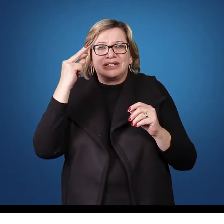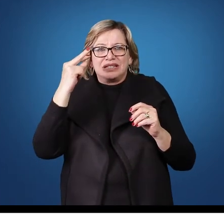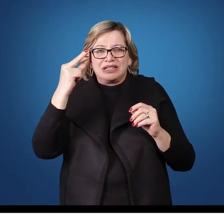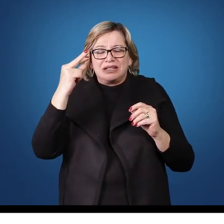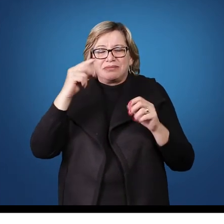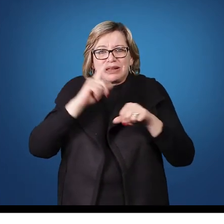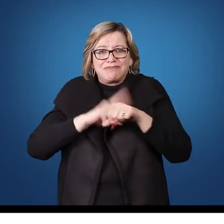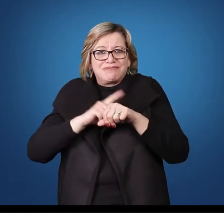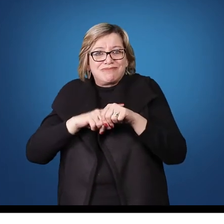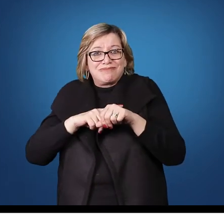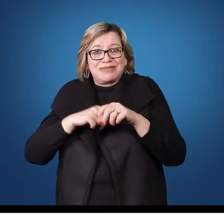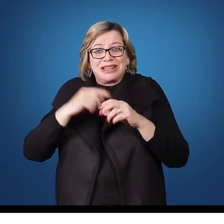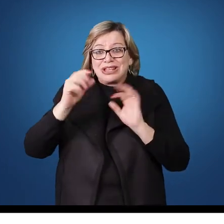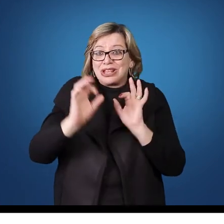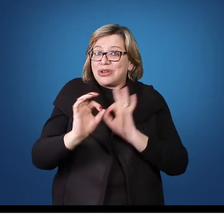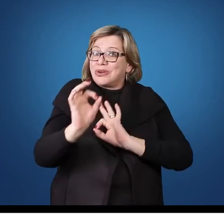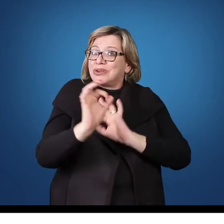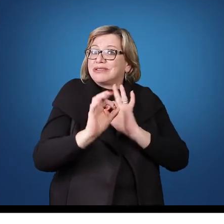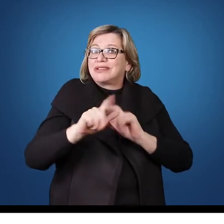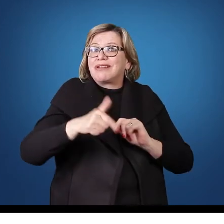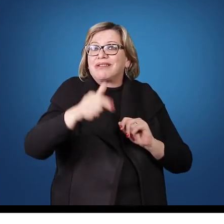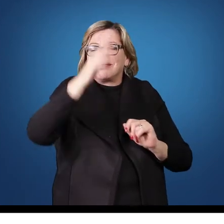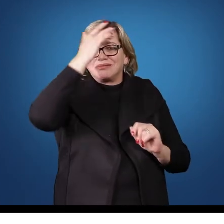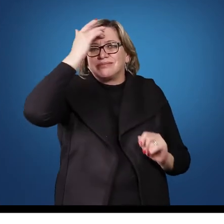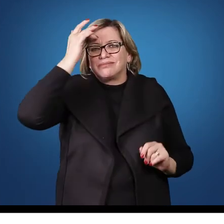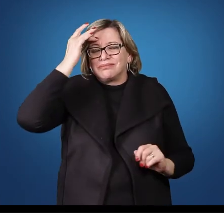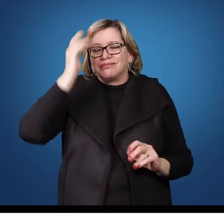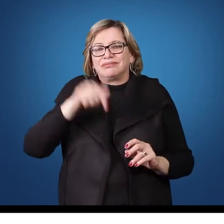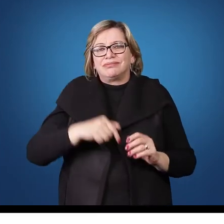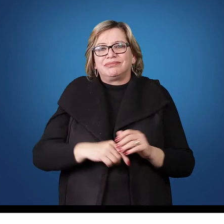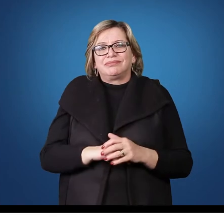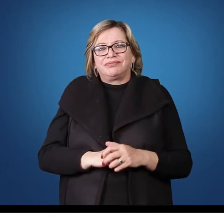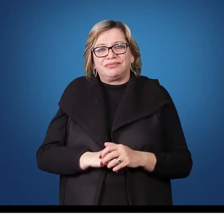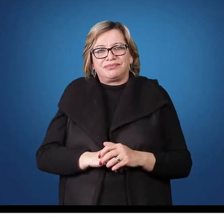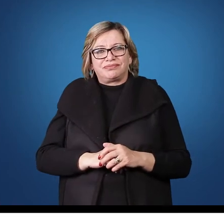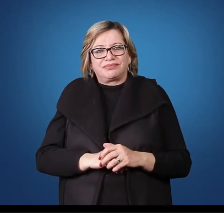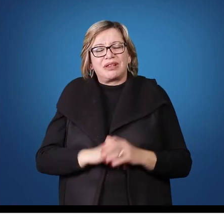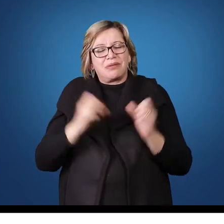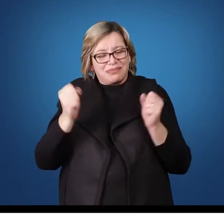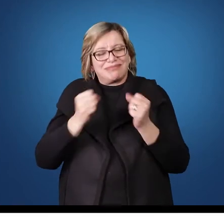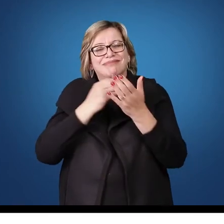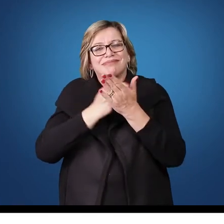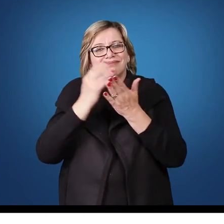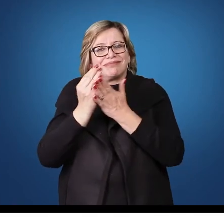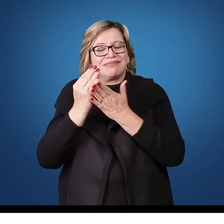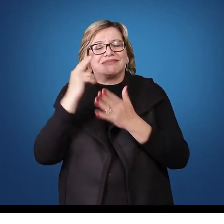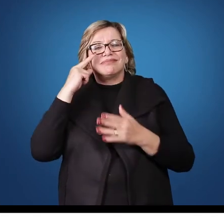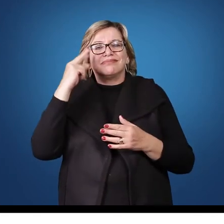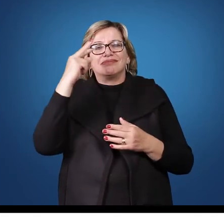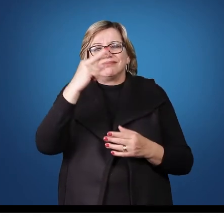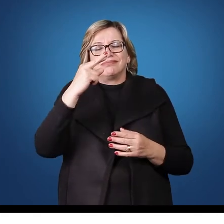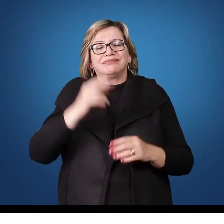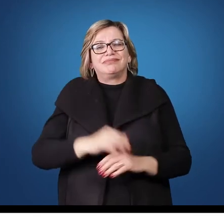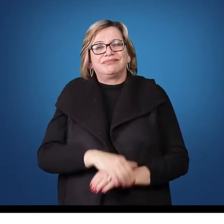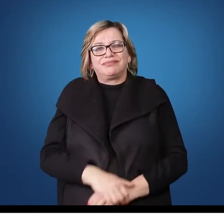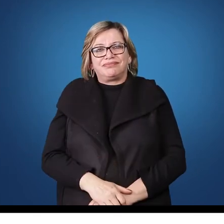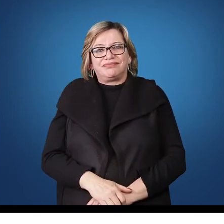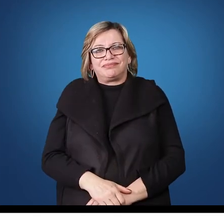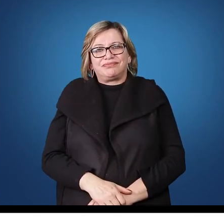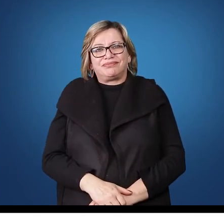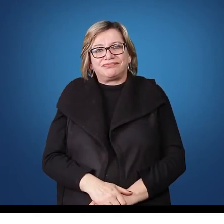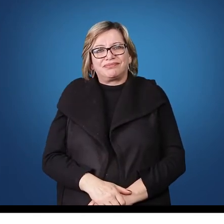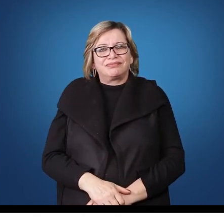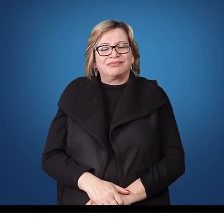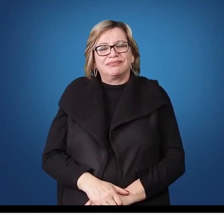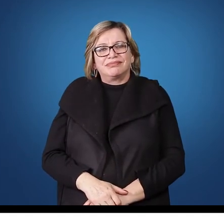tempo do outro se posicionar. Vamos lá, pode começar. Sempre faça a apreensão da primeira